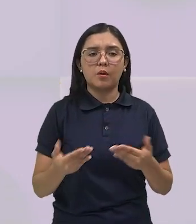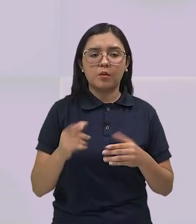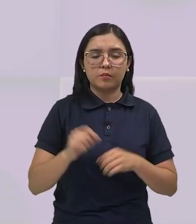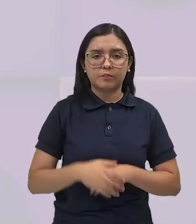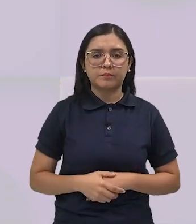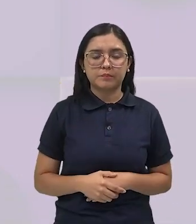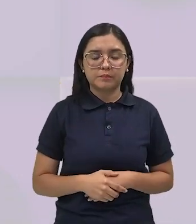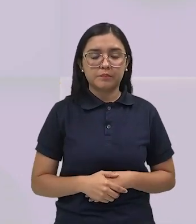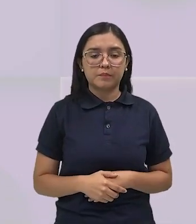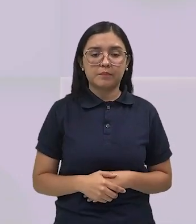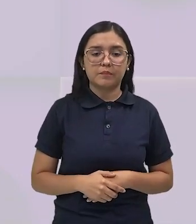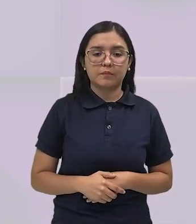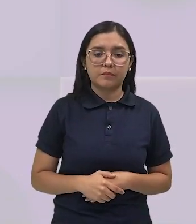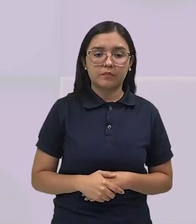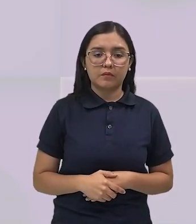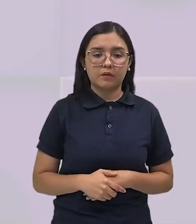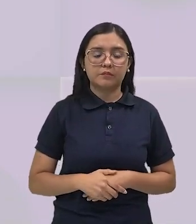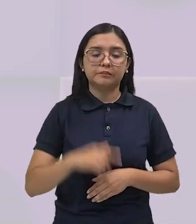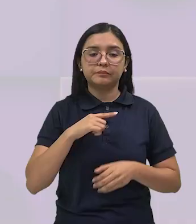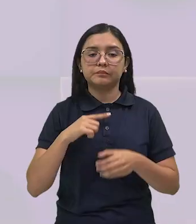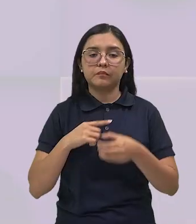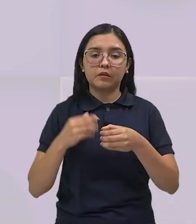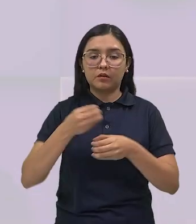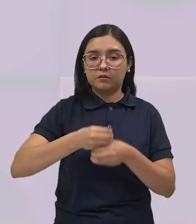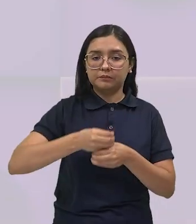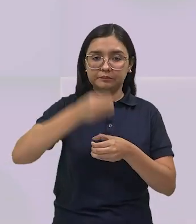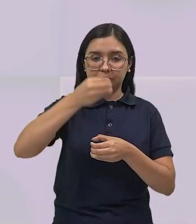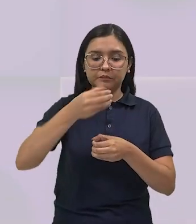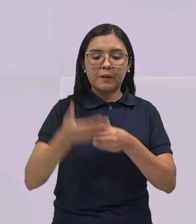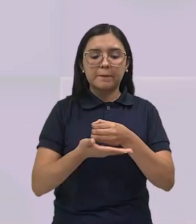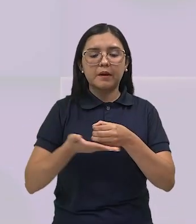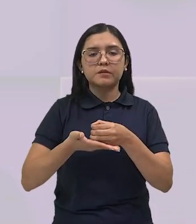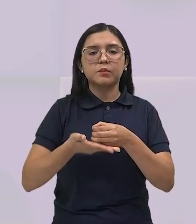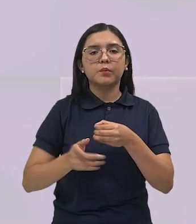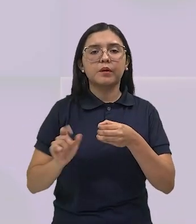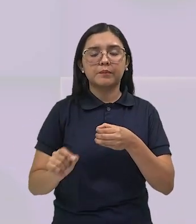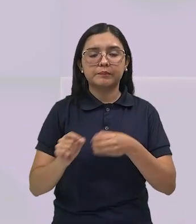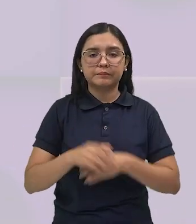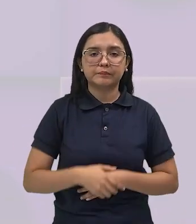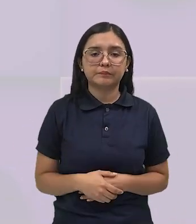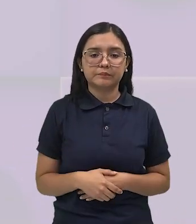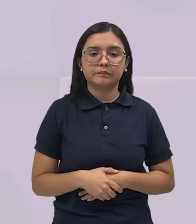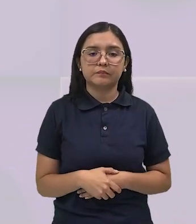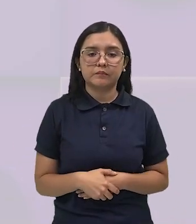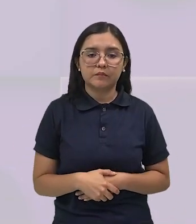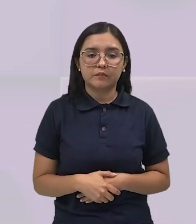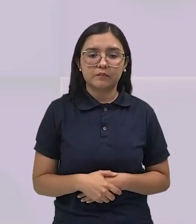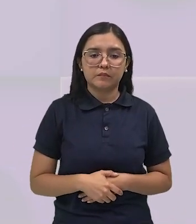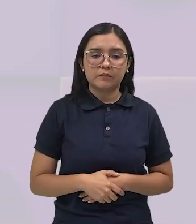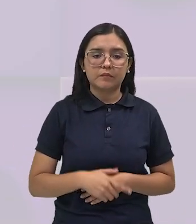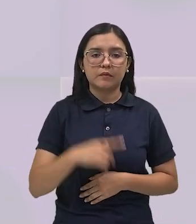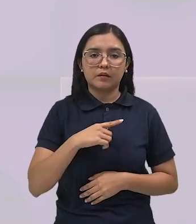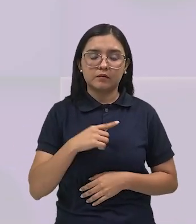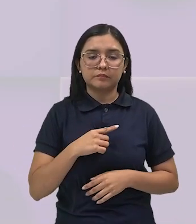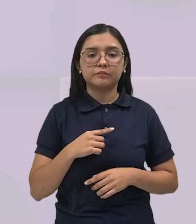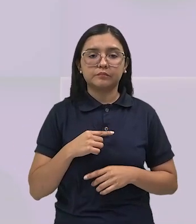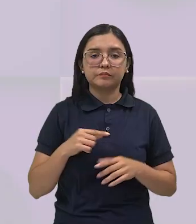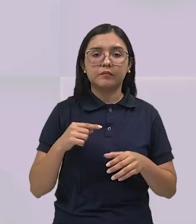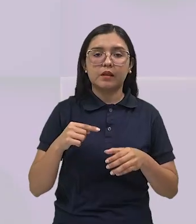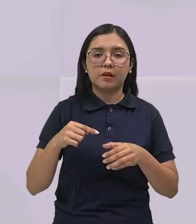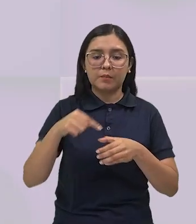que está na base? A figura que está na base, portanto, ela é uma circunferência